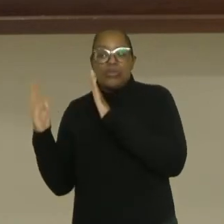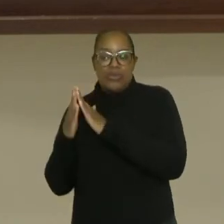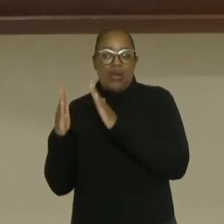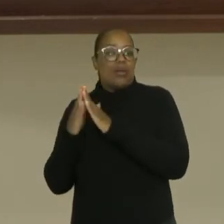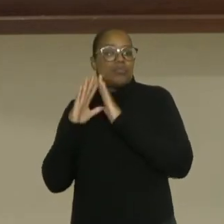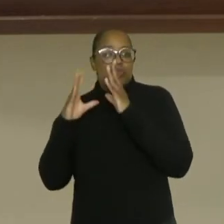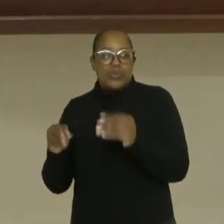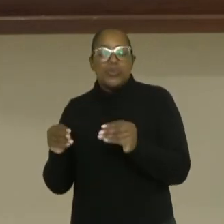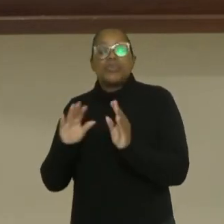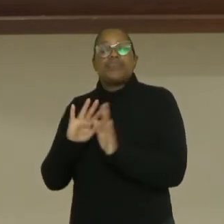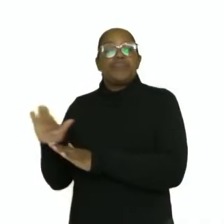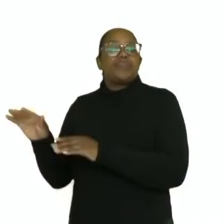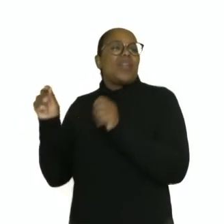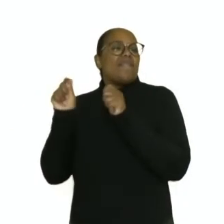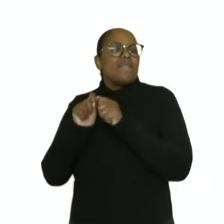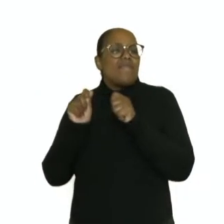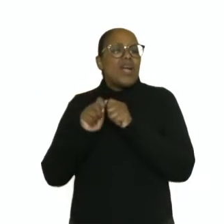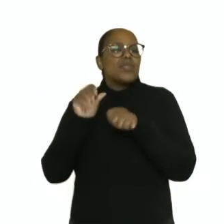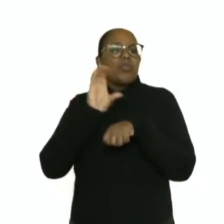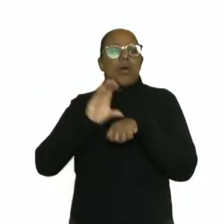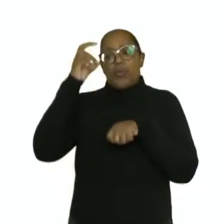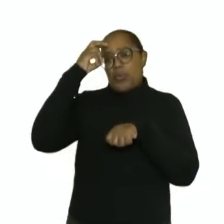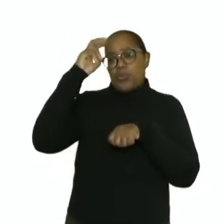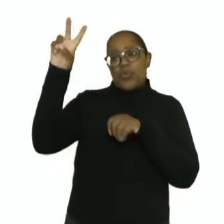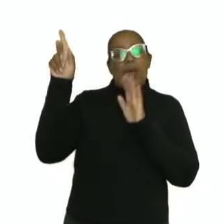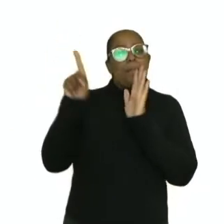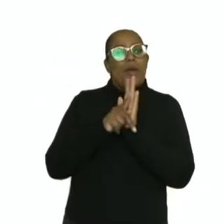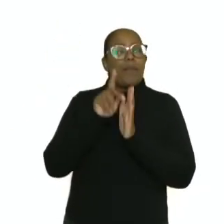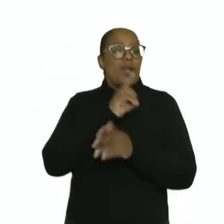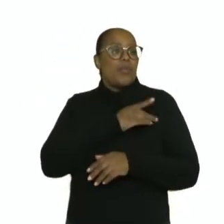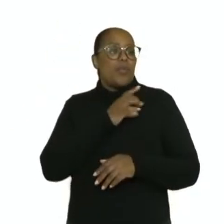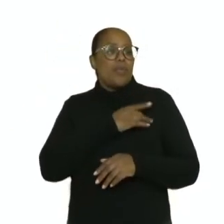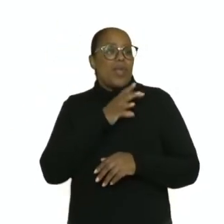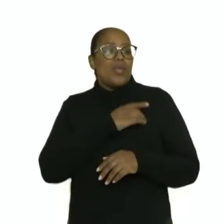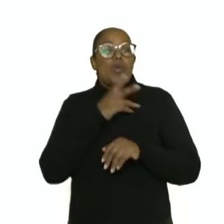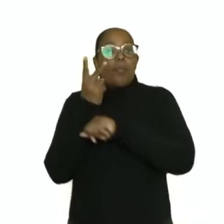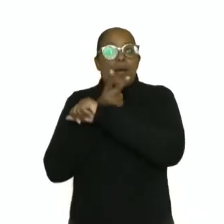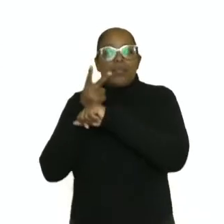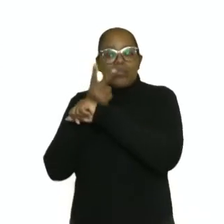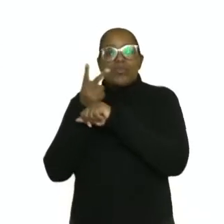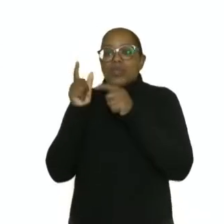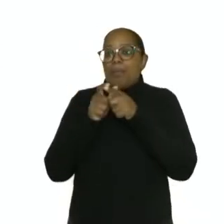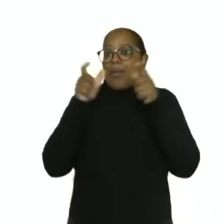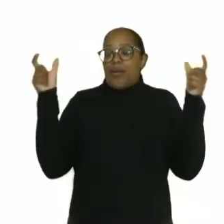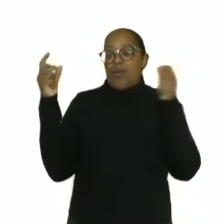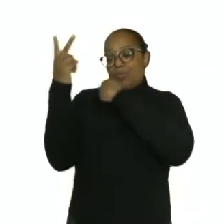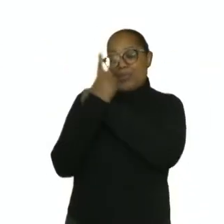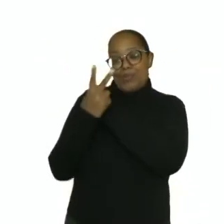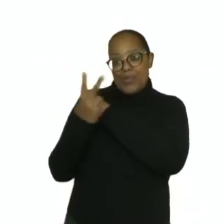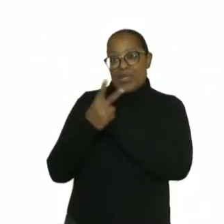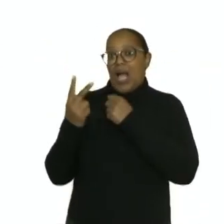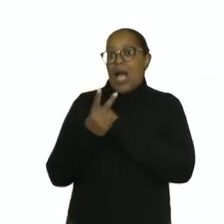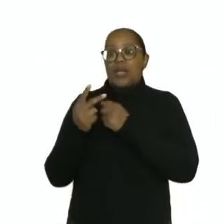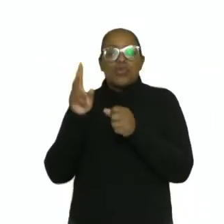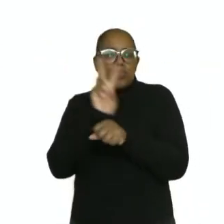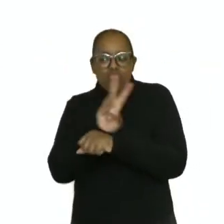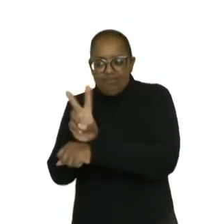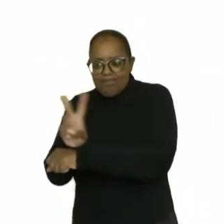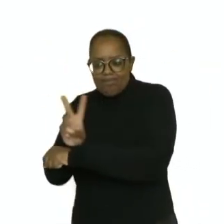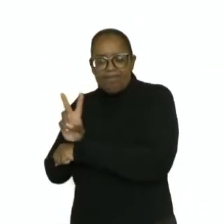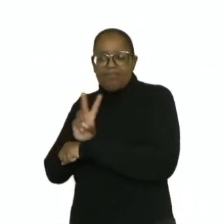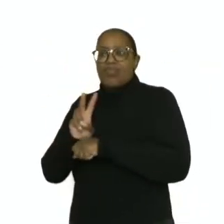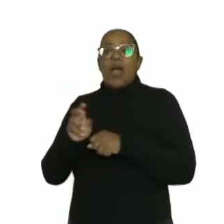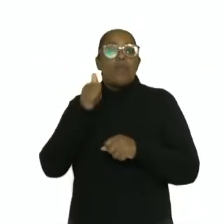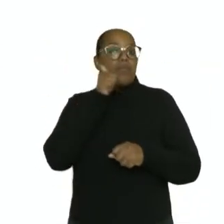uma cultura do medo, aliada a uma busca cada vez maior por proteção, vigilância e segurança. Para a socióloga